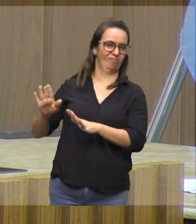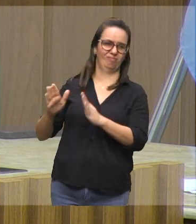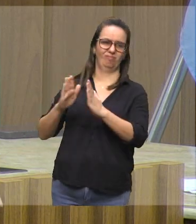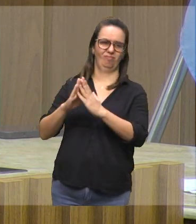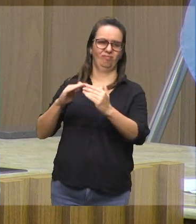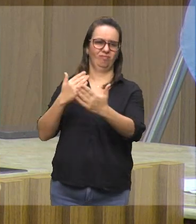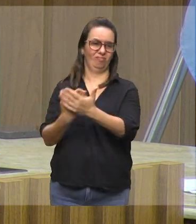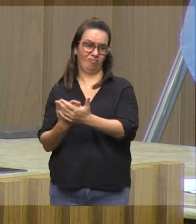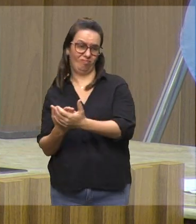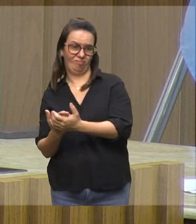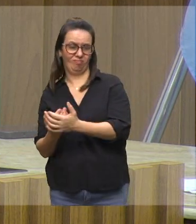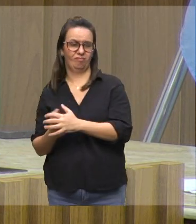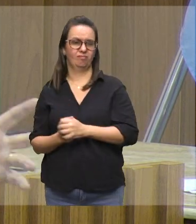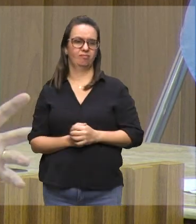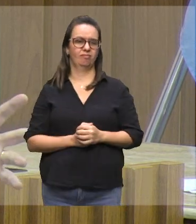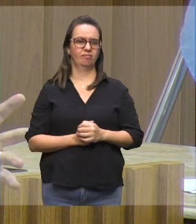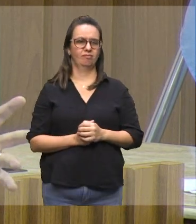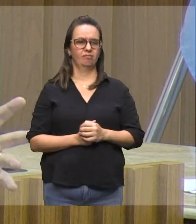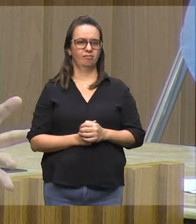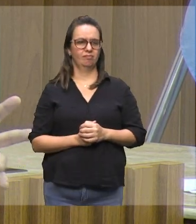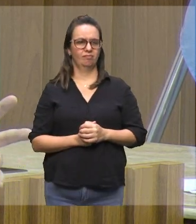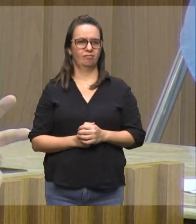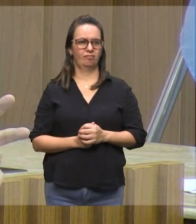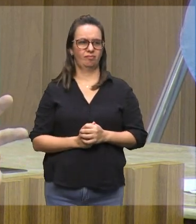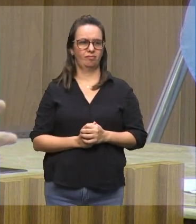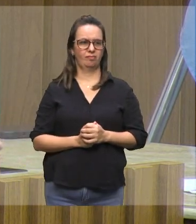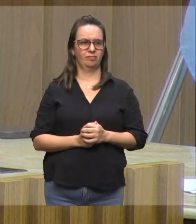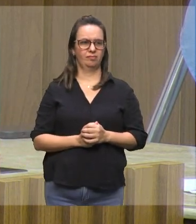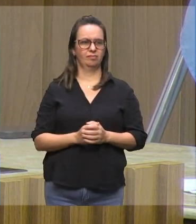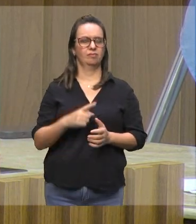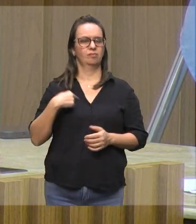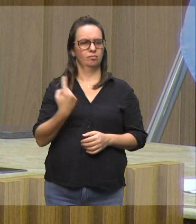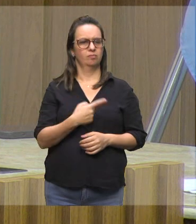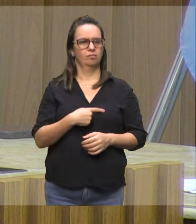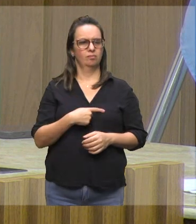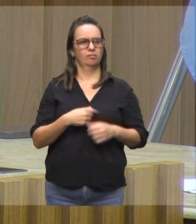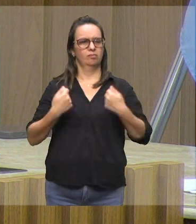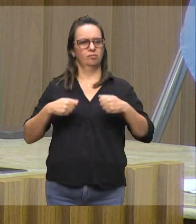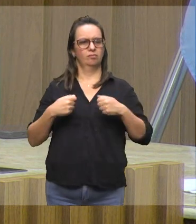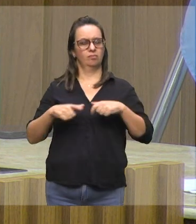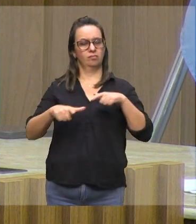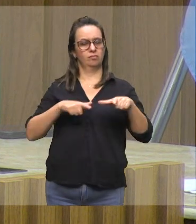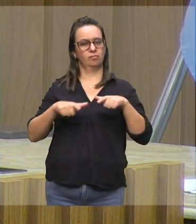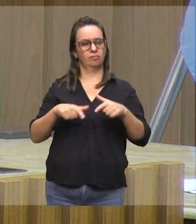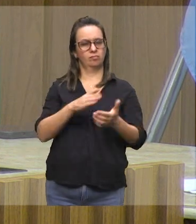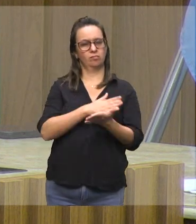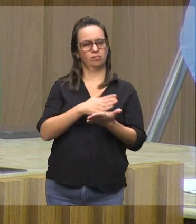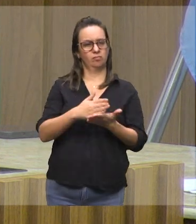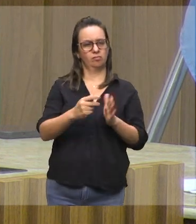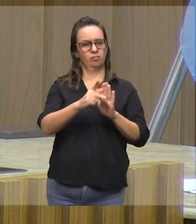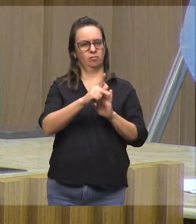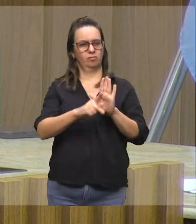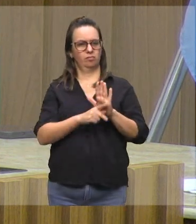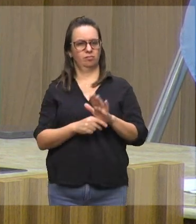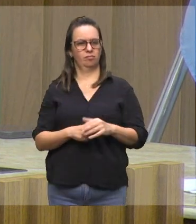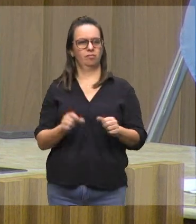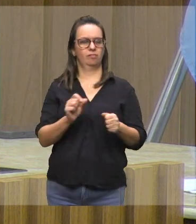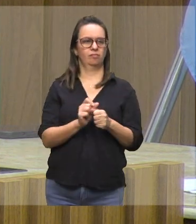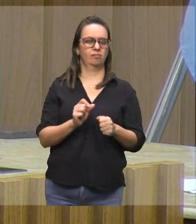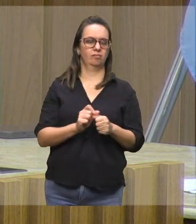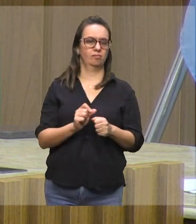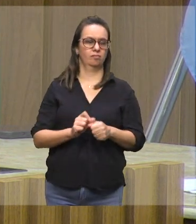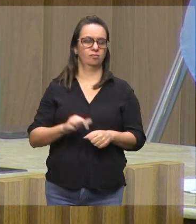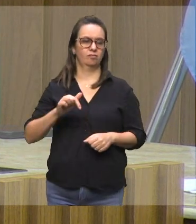vida escolar. E aí a gente precisa trabalhar alguns princípios nesse projeto, né? Fazer com que esses princípios